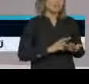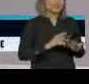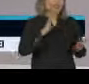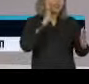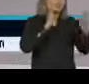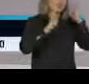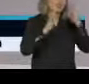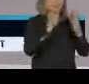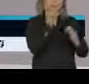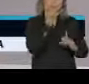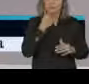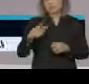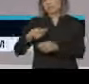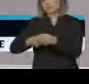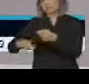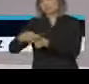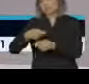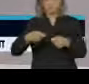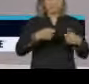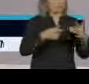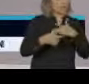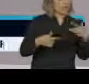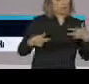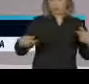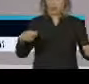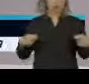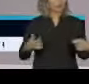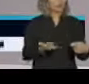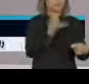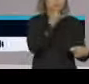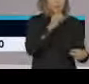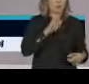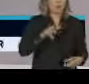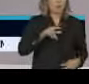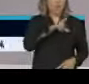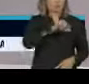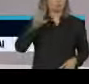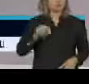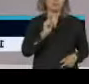entre saúde e economia. Ela não existe, ela precisa ser complementar.